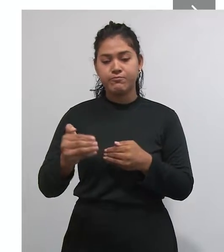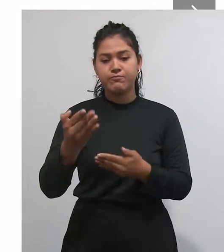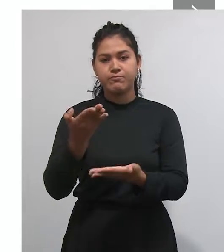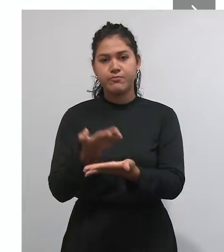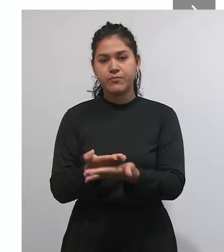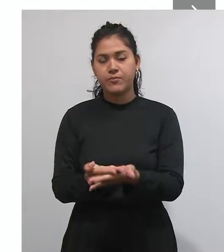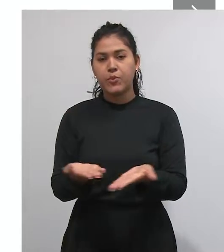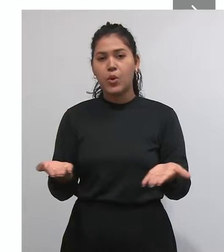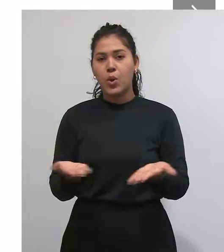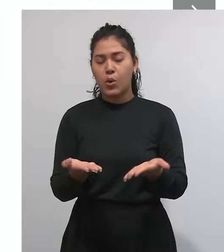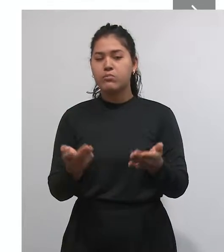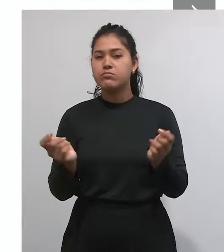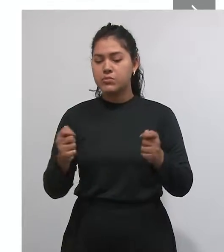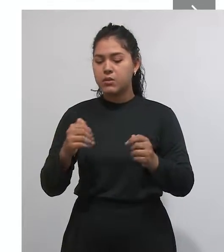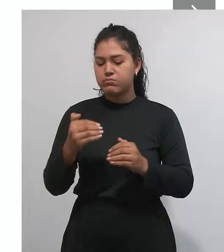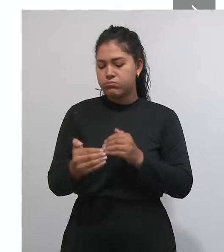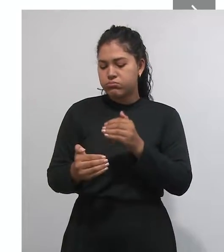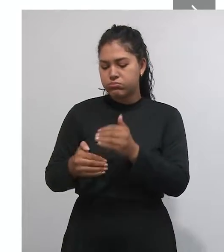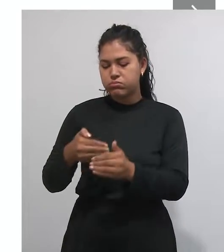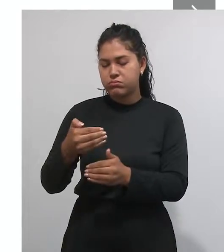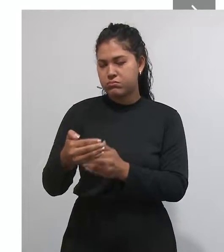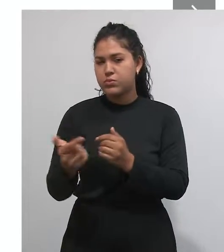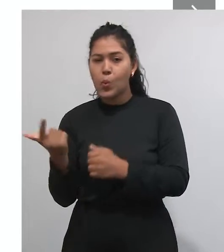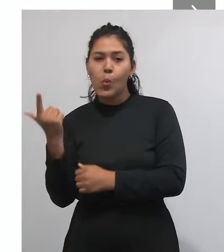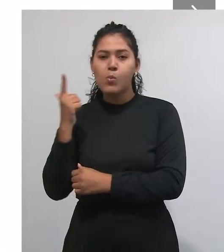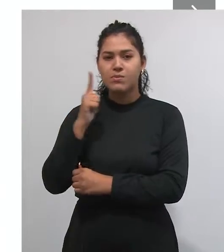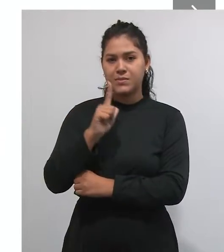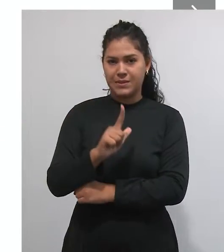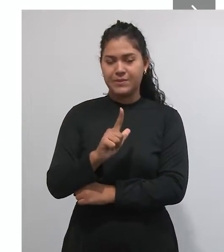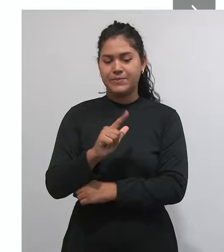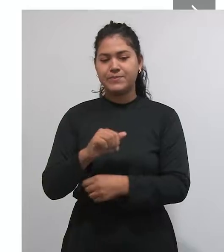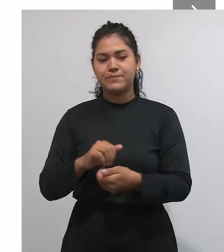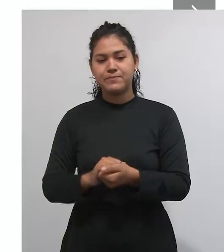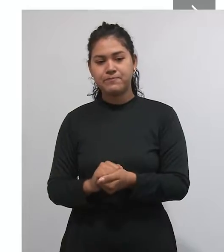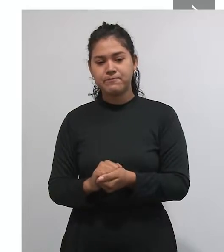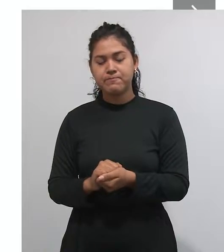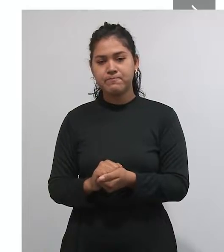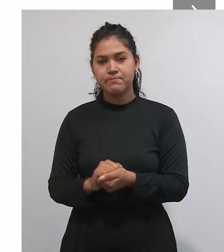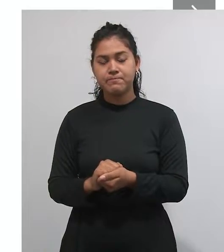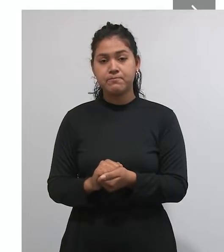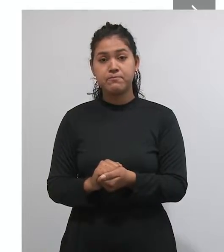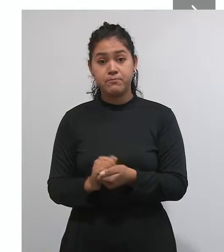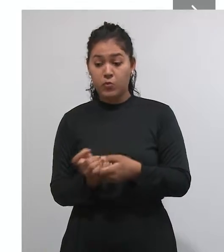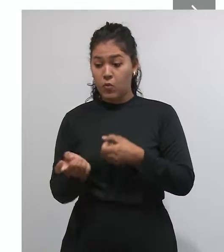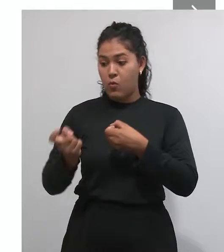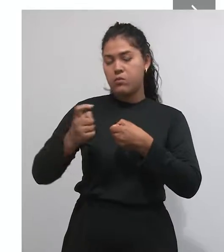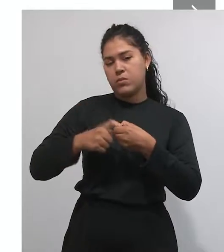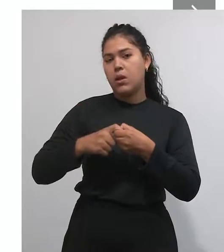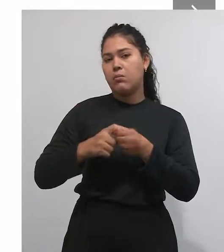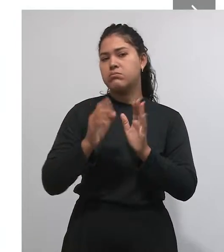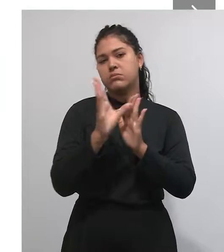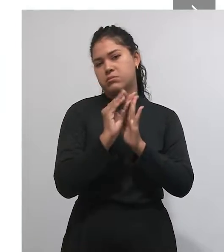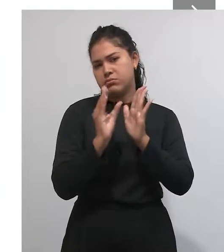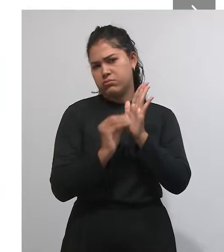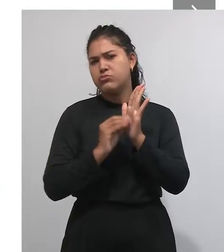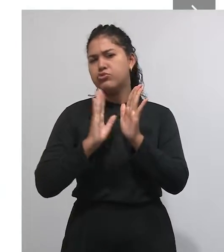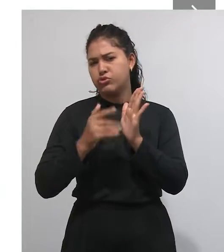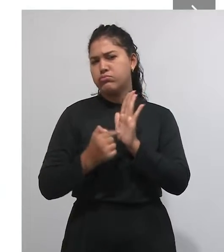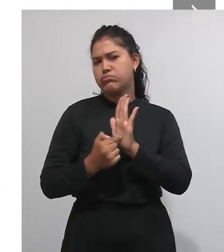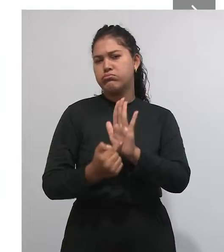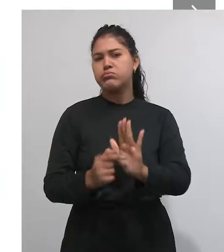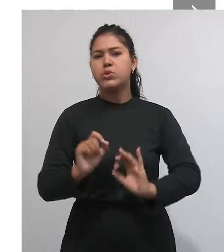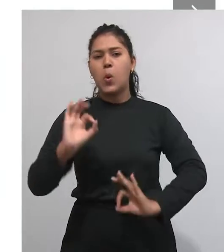toda a vida, né, que é logo ali. Então, a gente ainda discutindo, voltamos a discutir